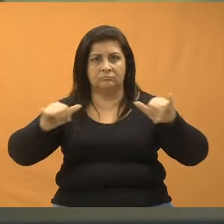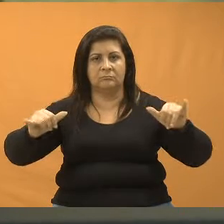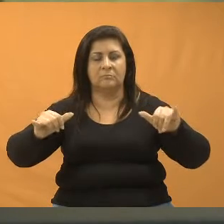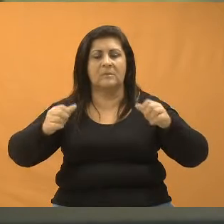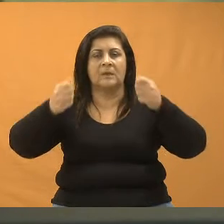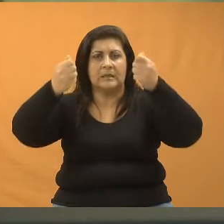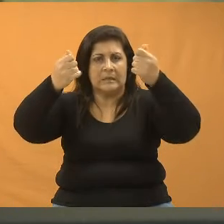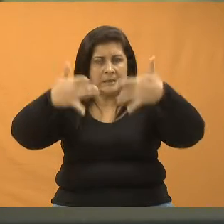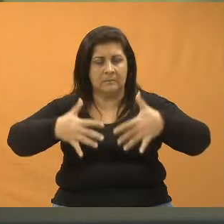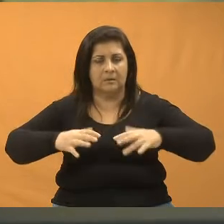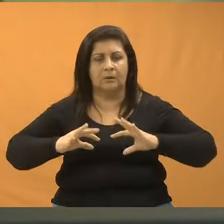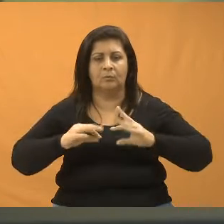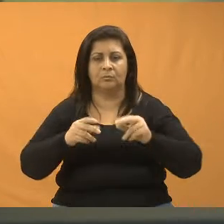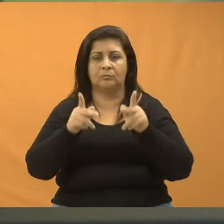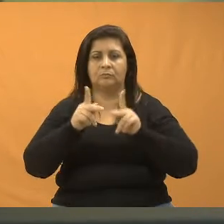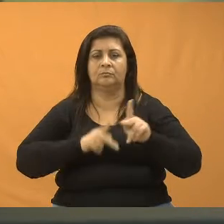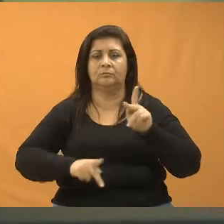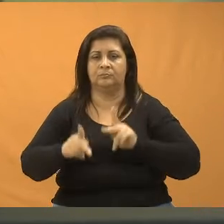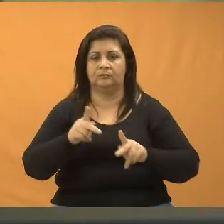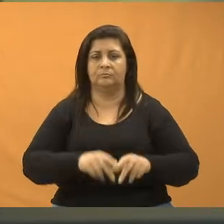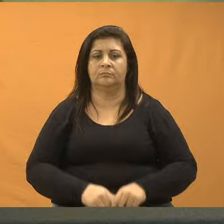Jacareí. Viu, Celso?